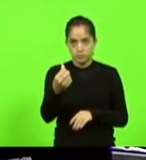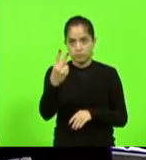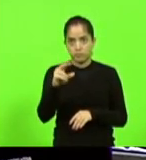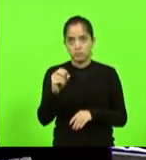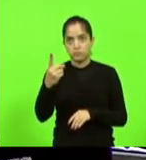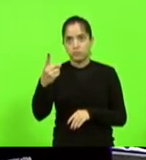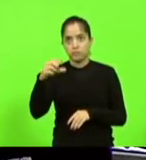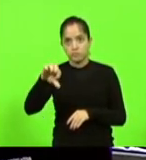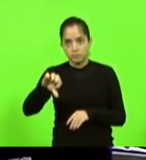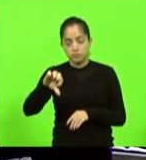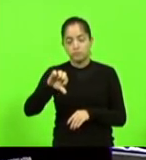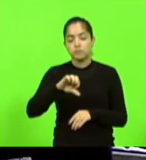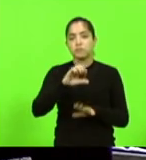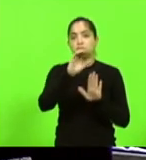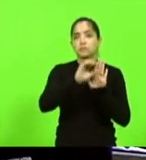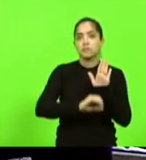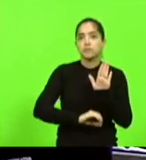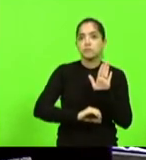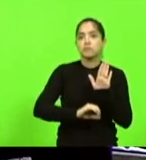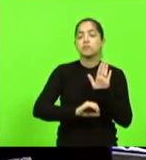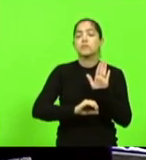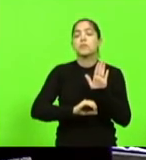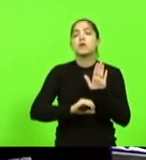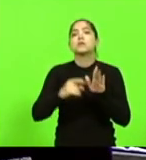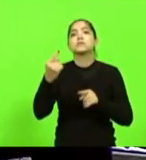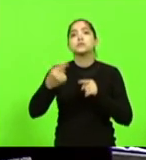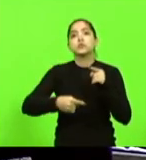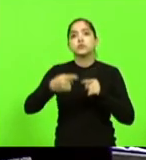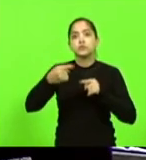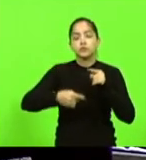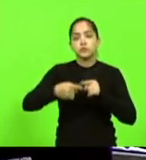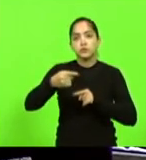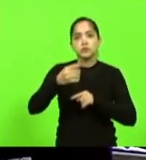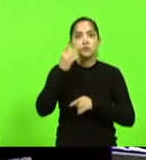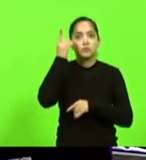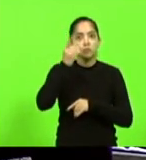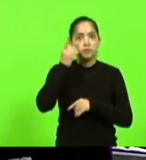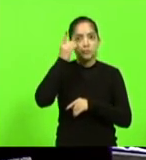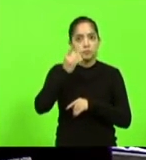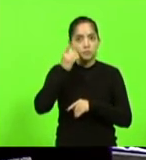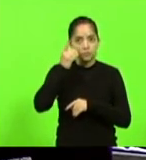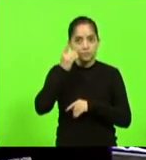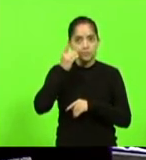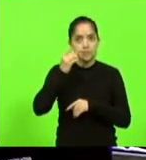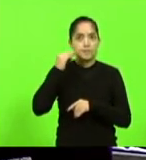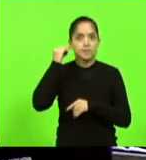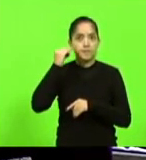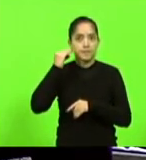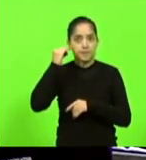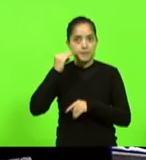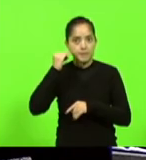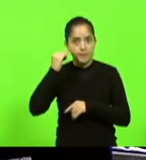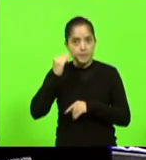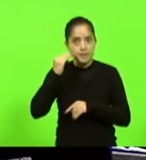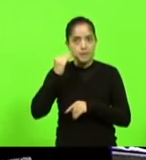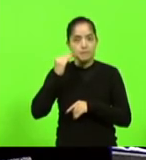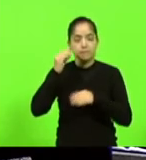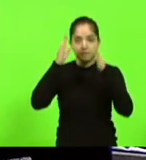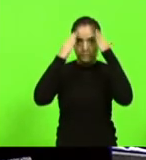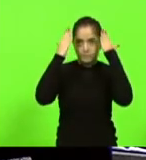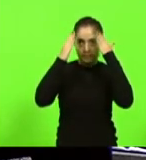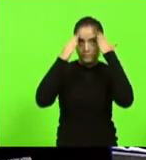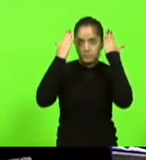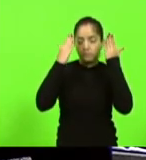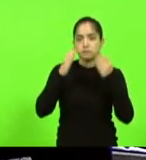526/2019, ex officio, após ser discutido pelos senhores deputados Márcio Machado, José Milton Schaefer e